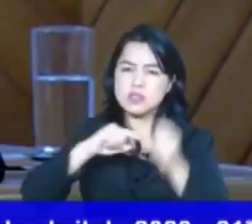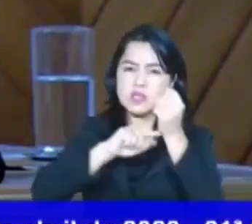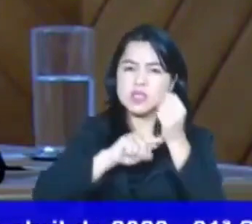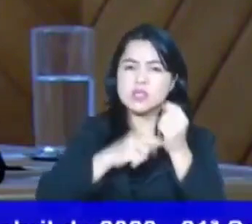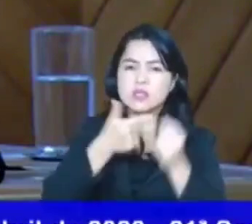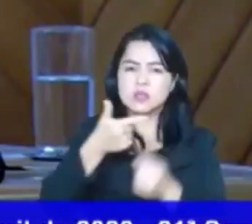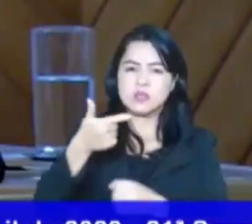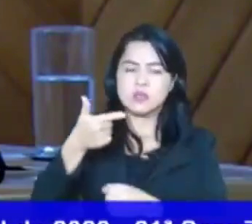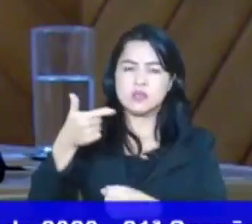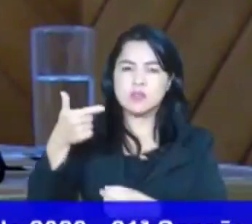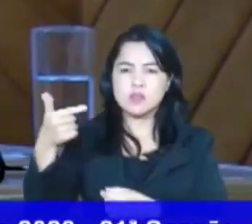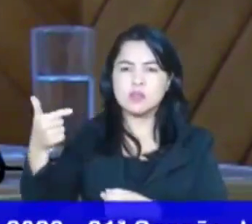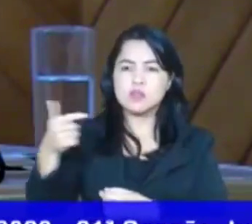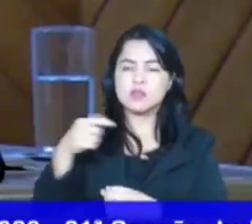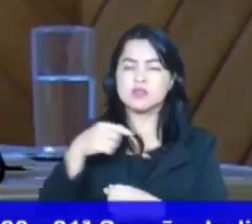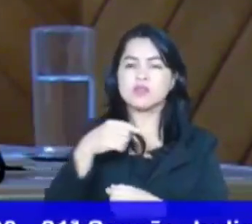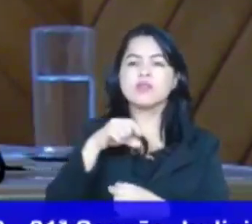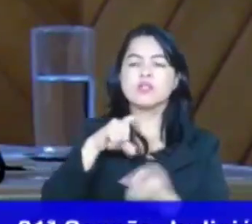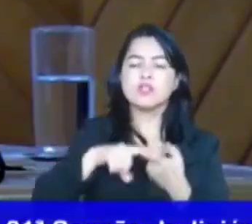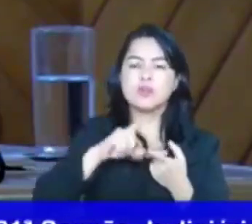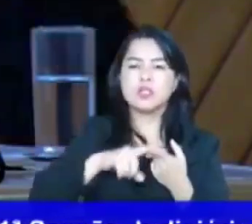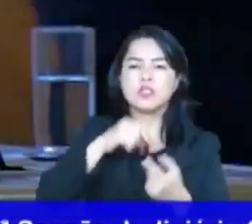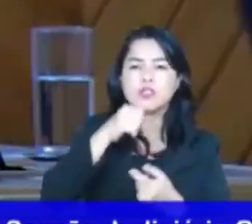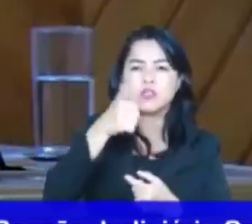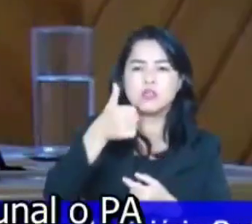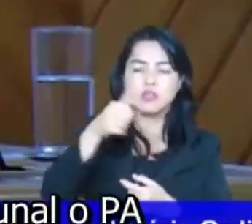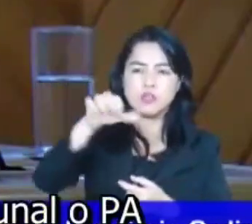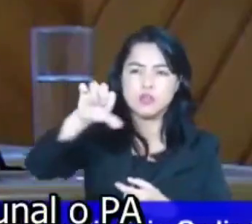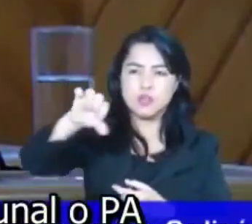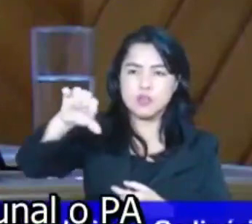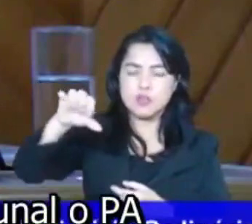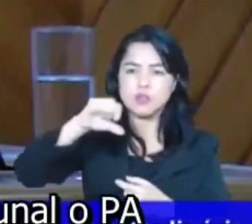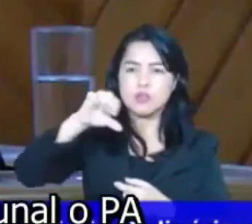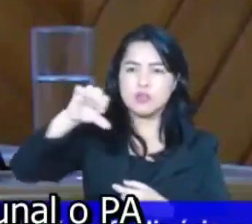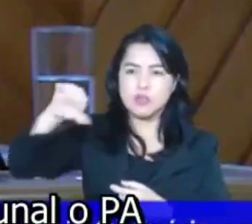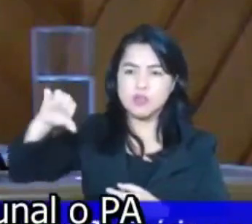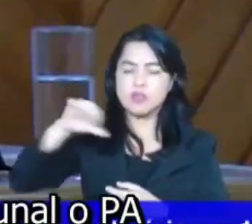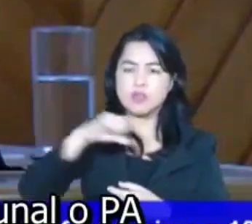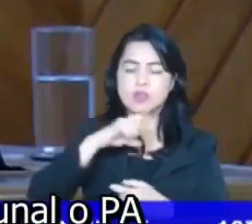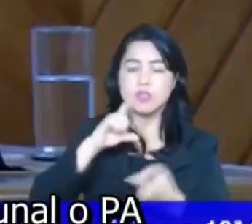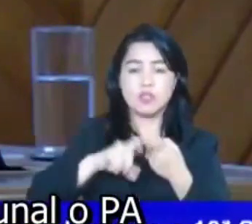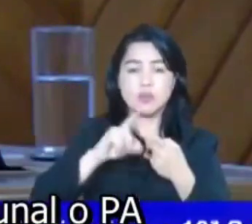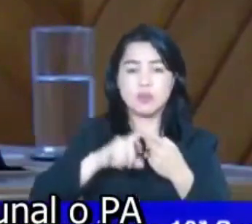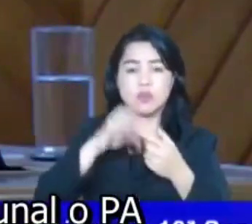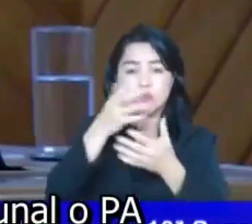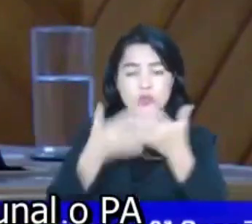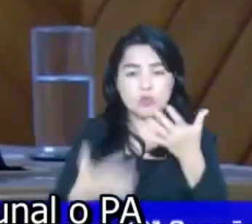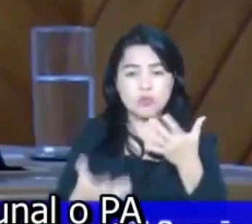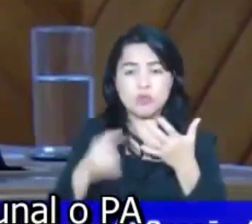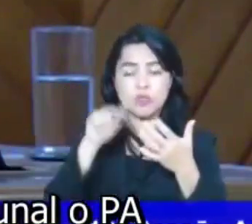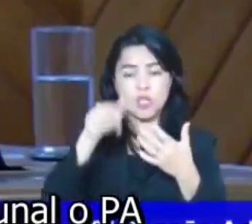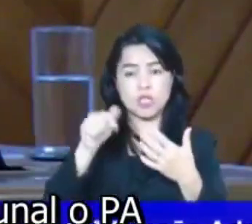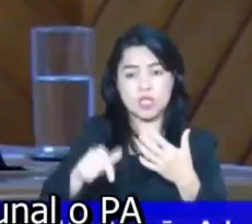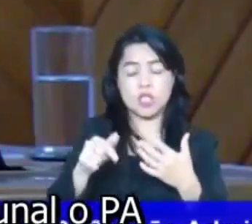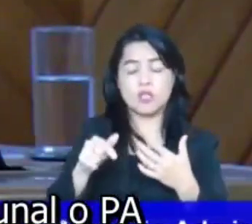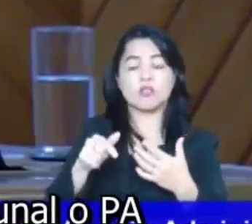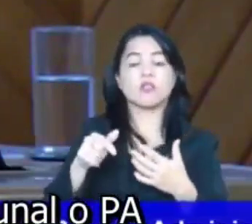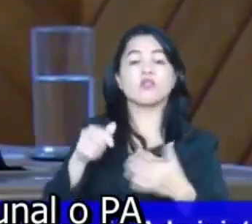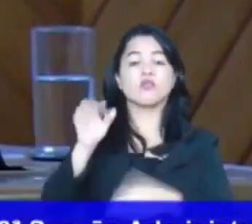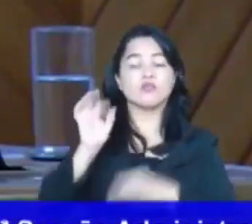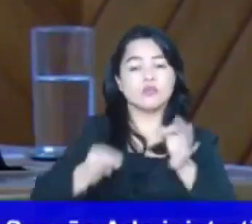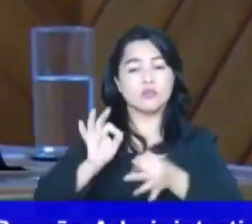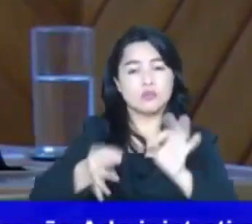Decreto 3.048 de 99, bem como nos seguintes precedentes, aqui do nosso tribunal,